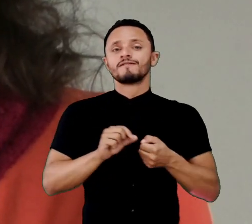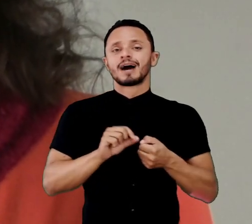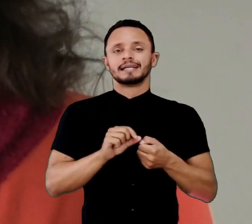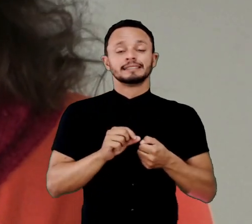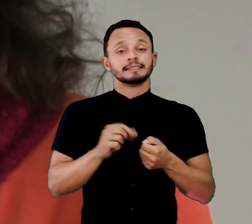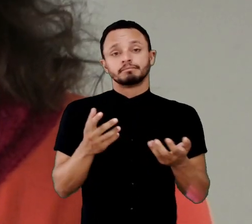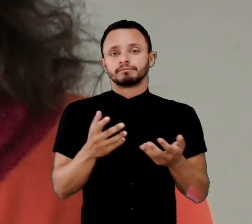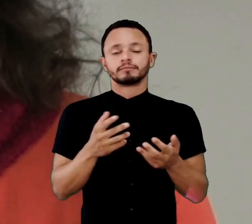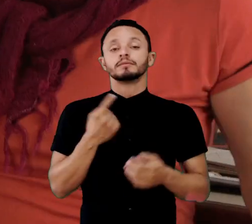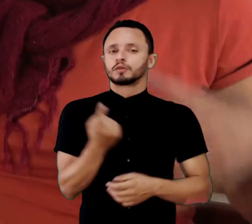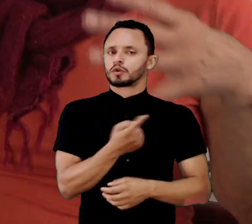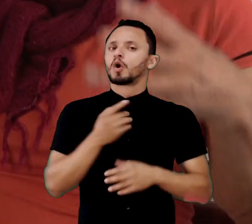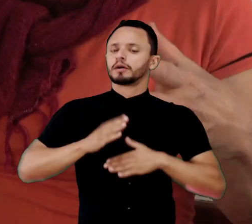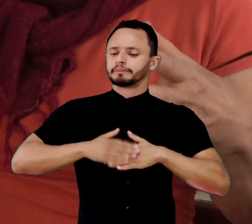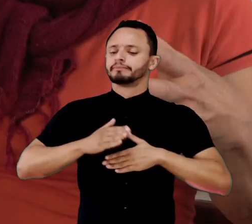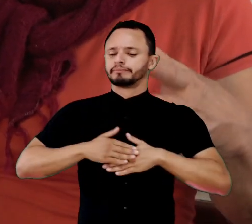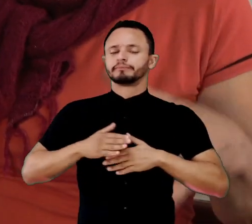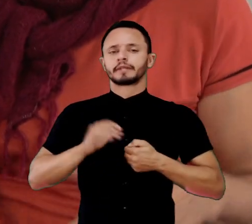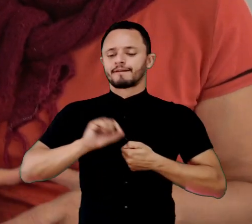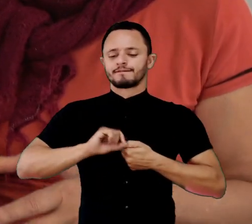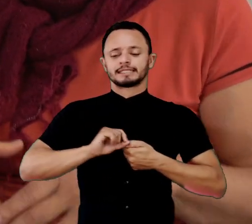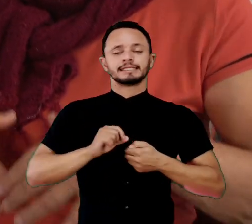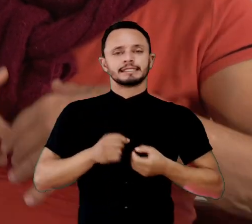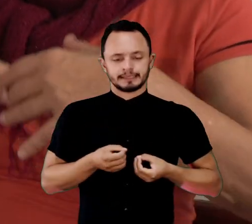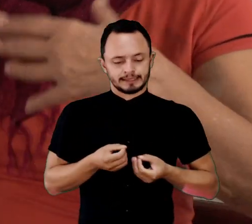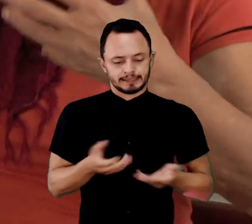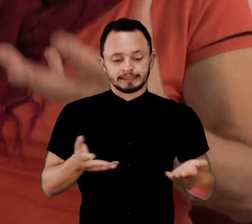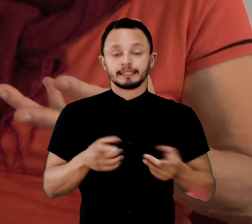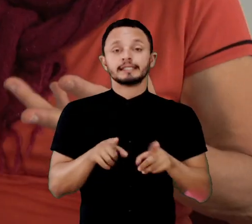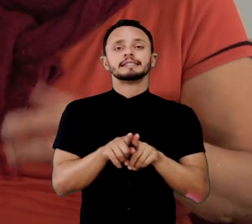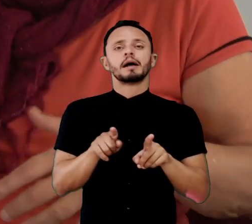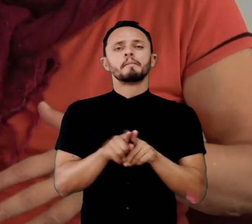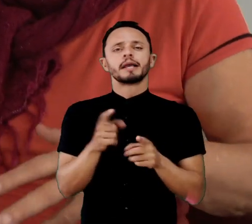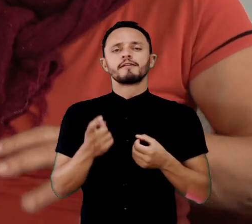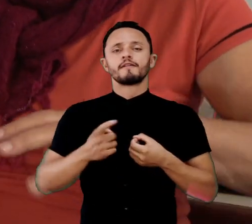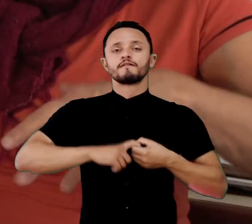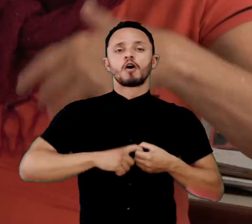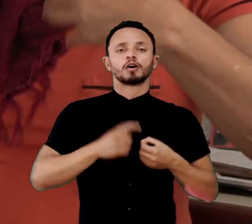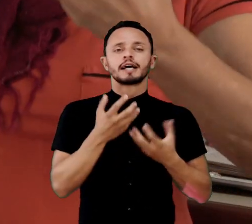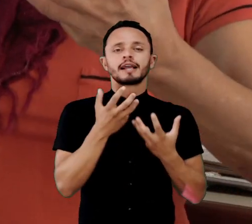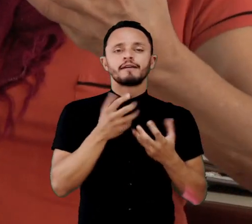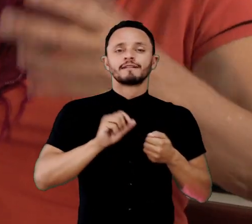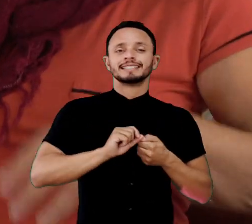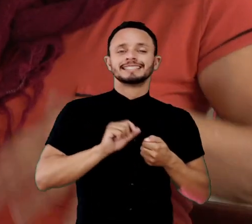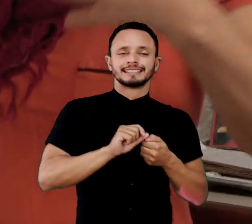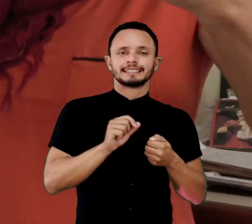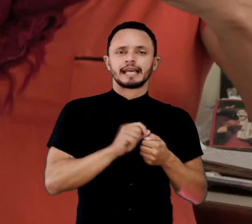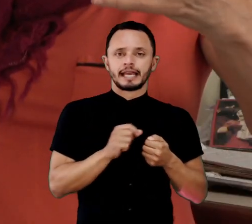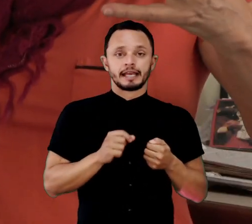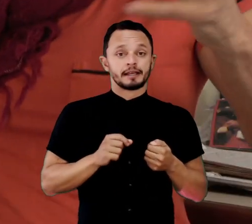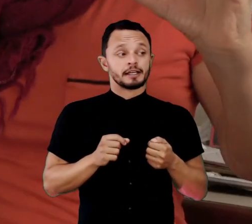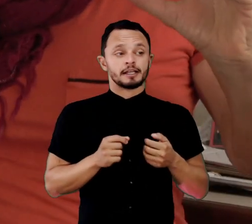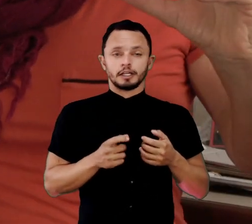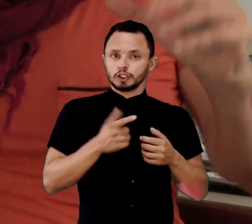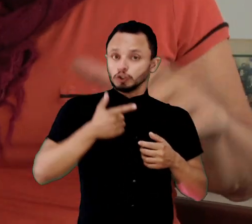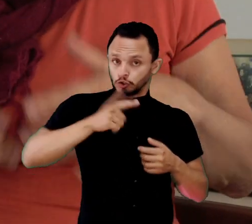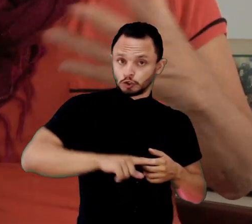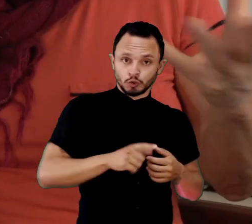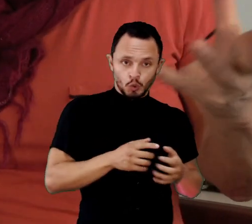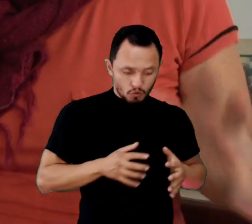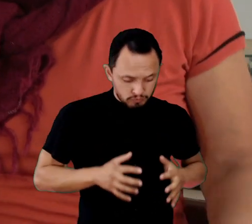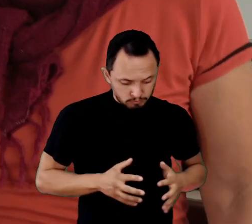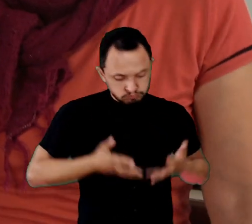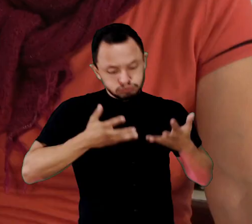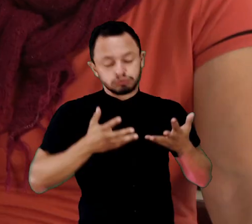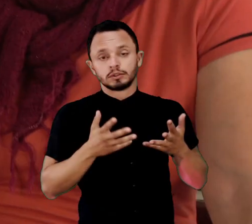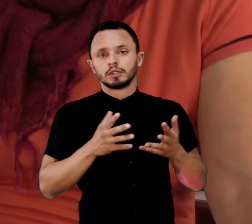iniciativa é inédita mesmo. E nós estamos agora para fazer inclusive uma grande retomada, um upgrade